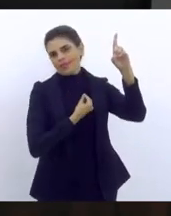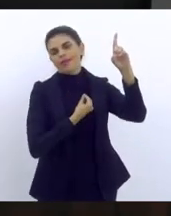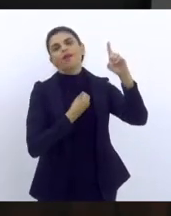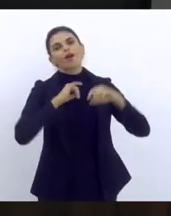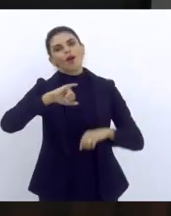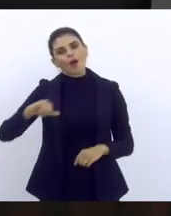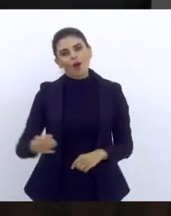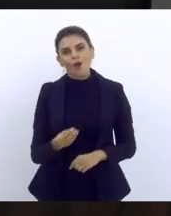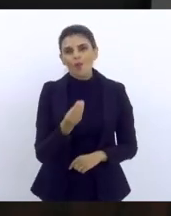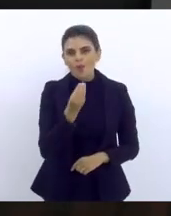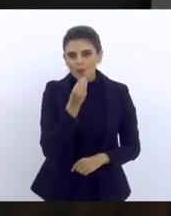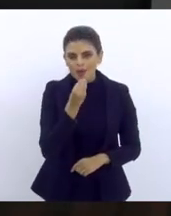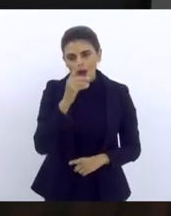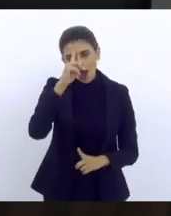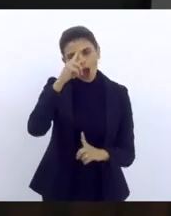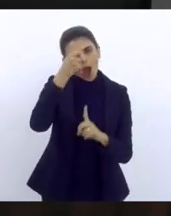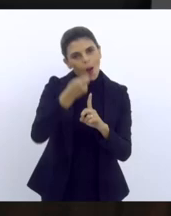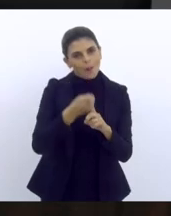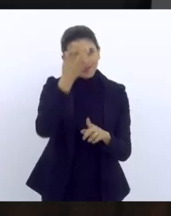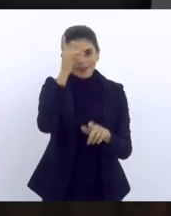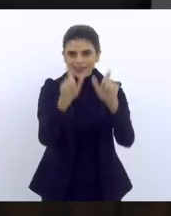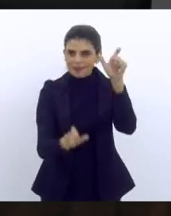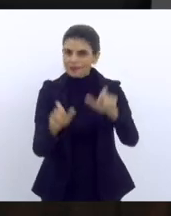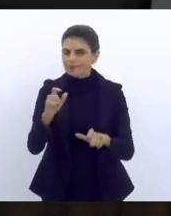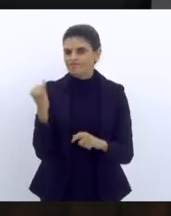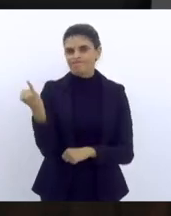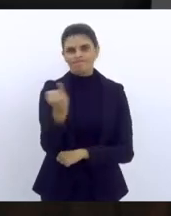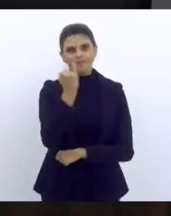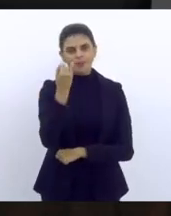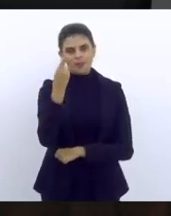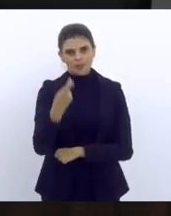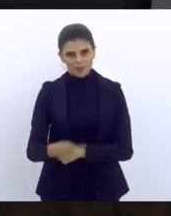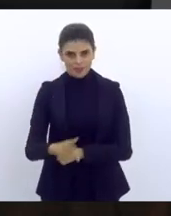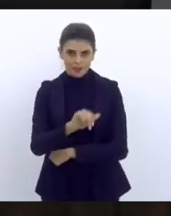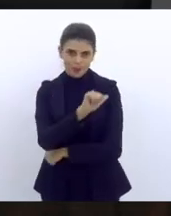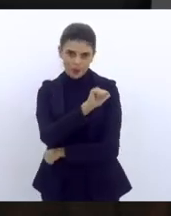oportunidade e de homenagear pessoas importantes do nosso estado.